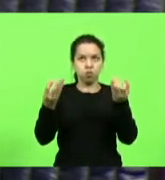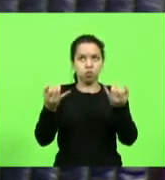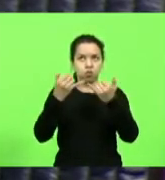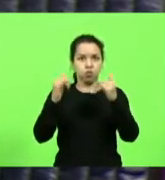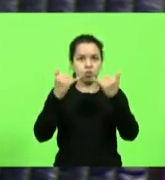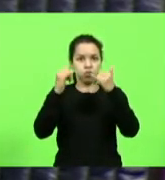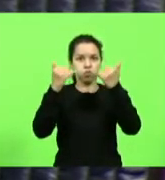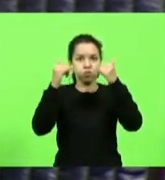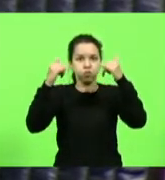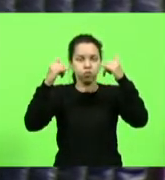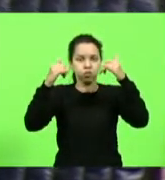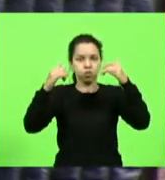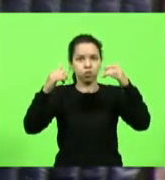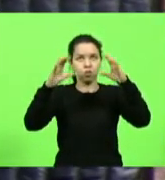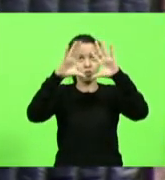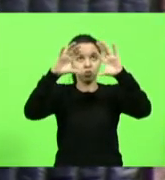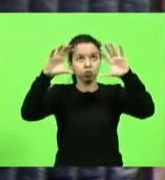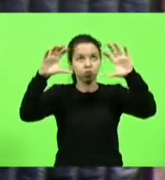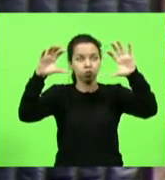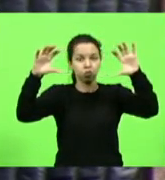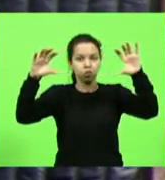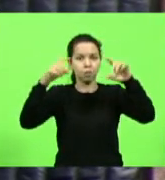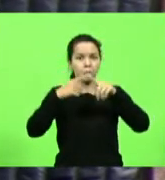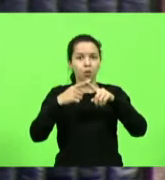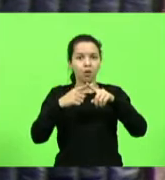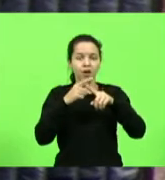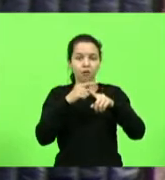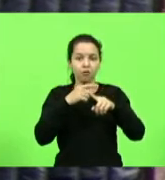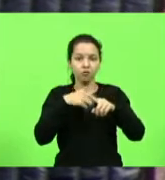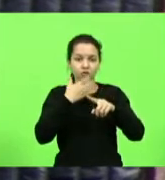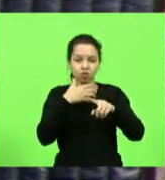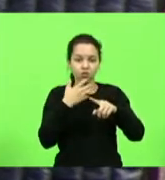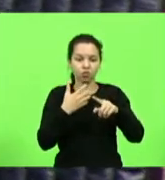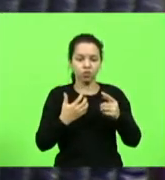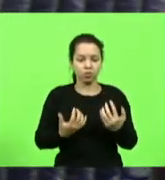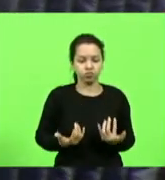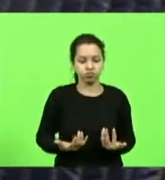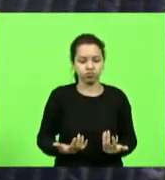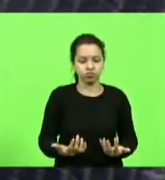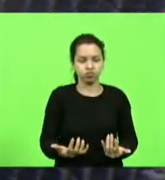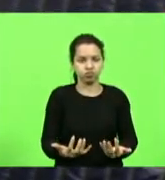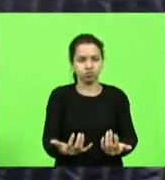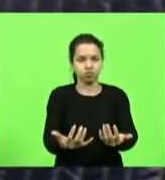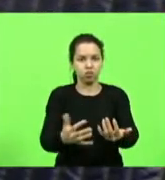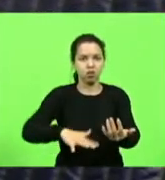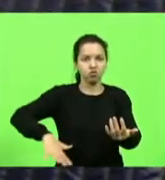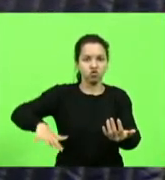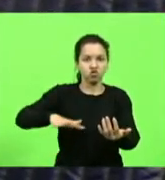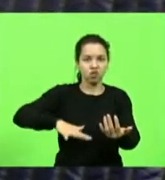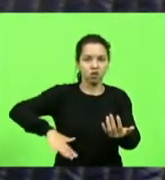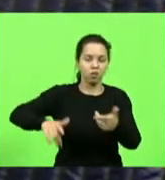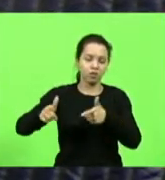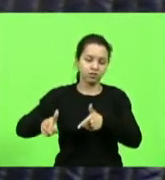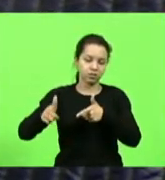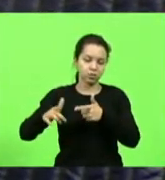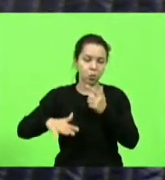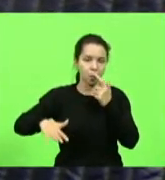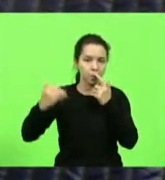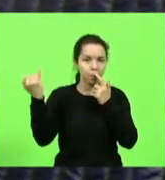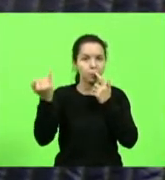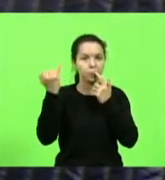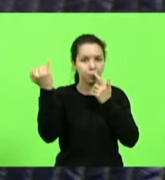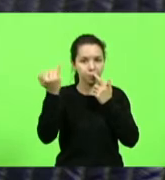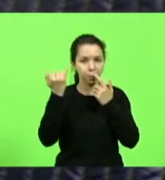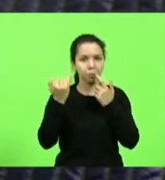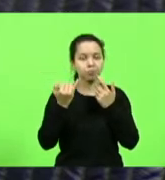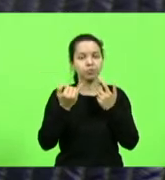na região de Fraiburgo, Caçador, deputado Cobalquini, toda aquela região que é tão importante a